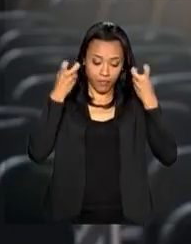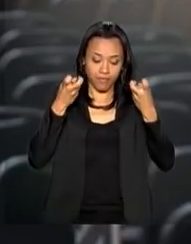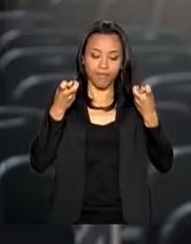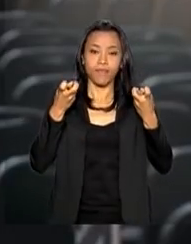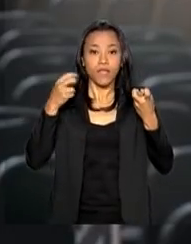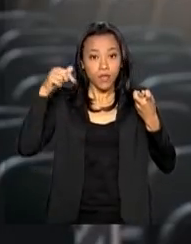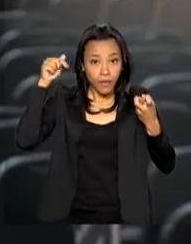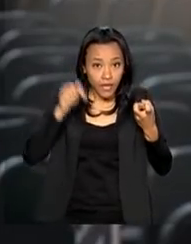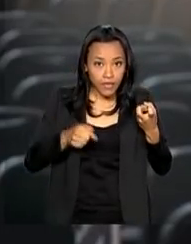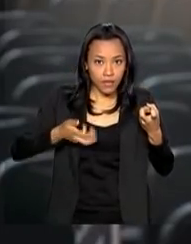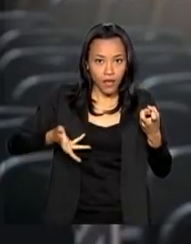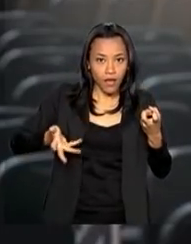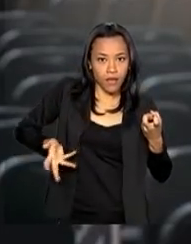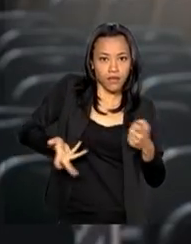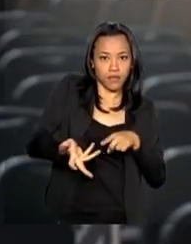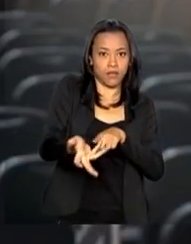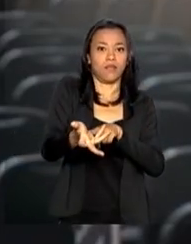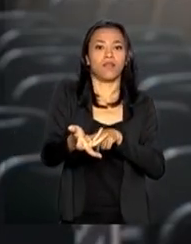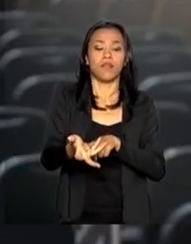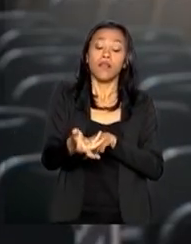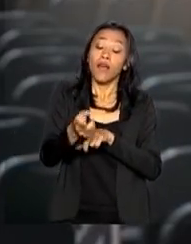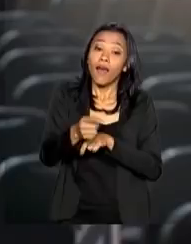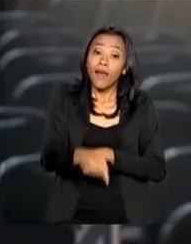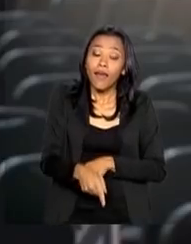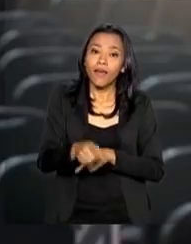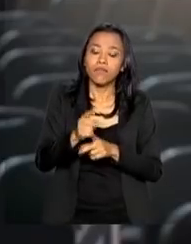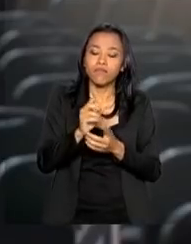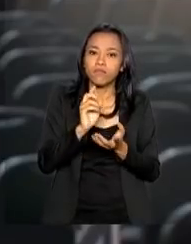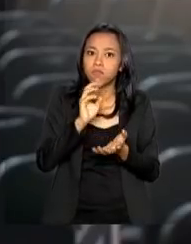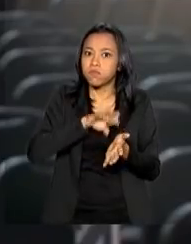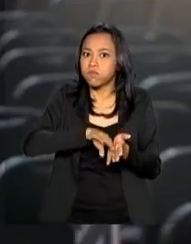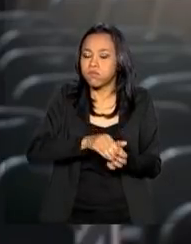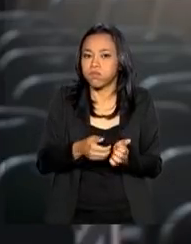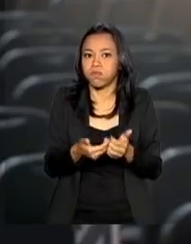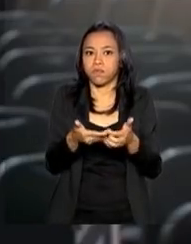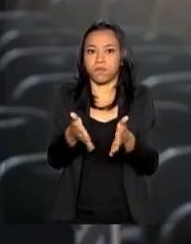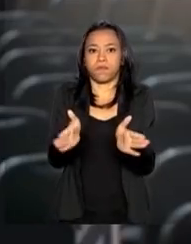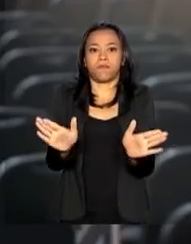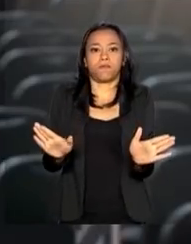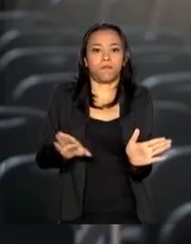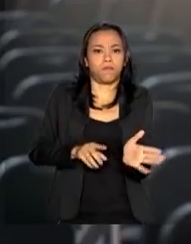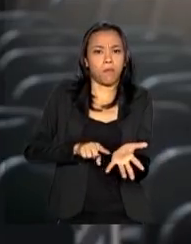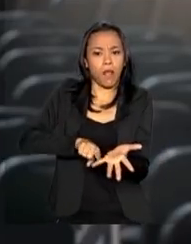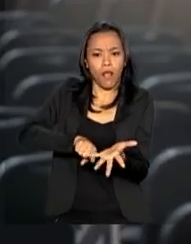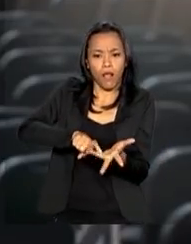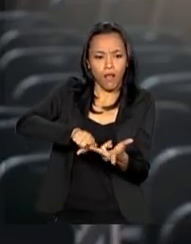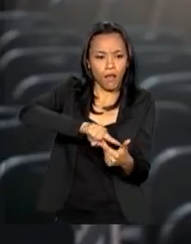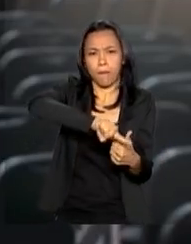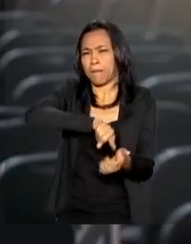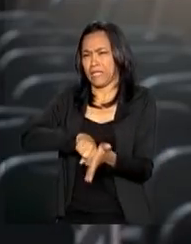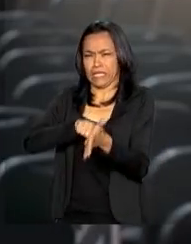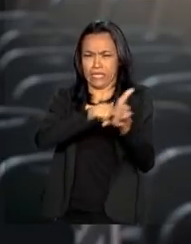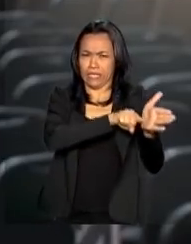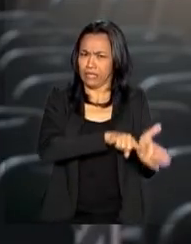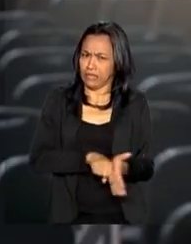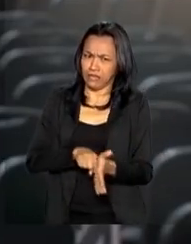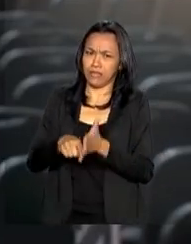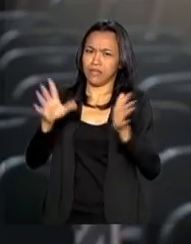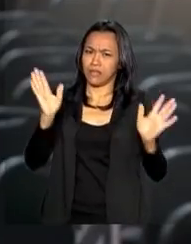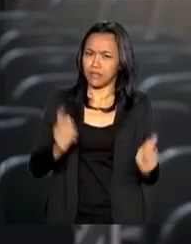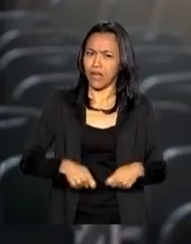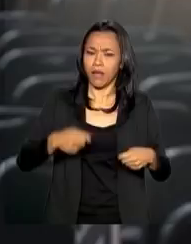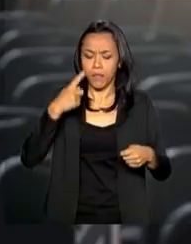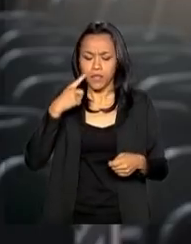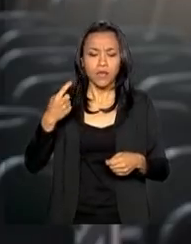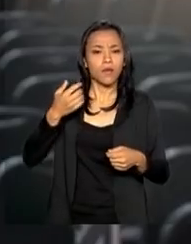Esse acelerador abre uma enorme gama de pesquisas que podem ser realizadas para se analisar, por